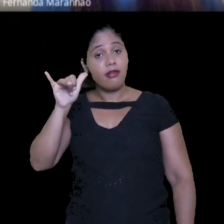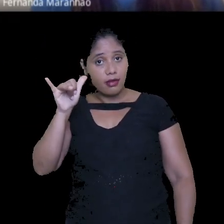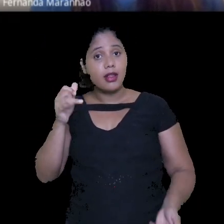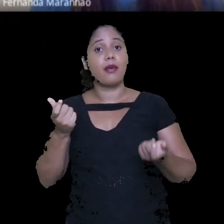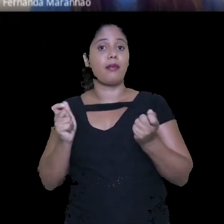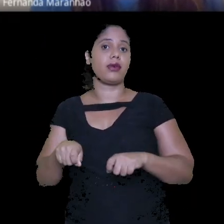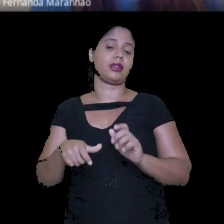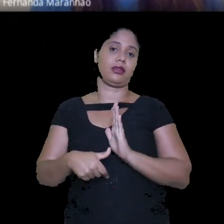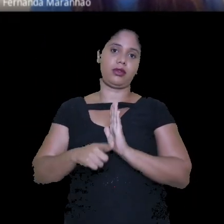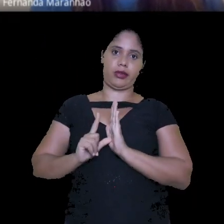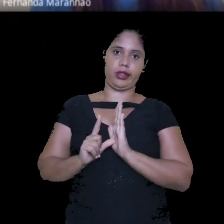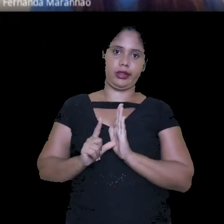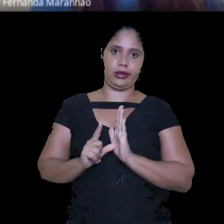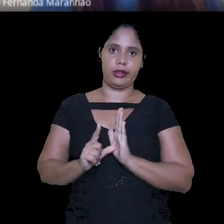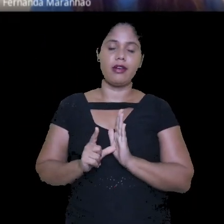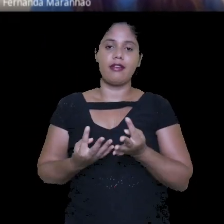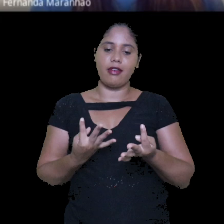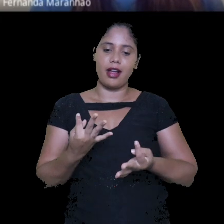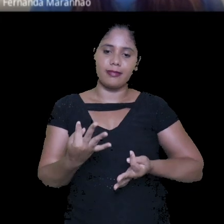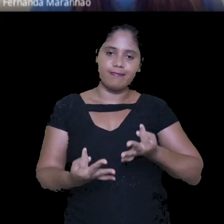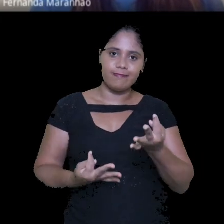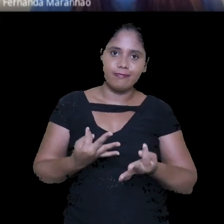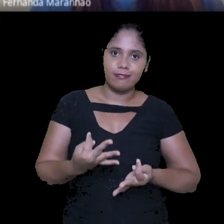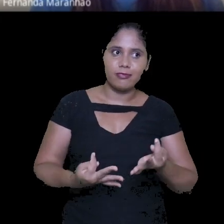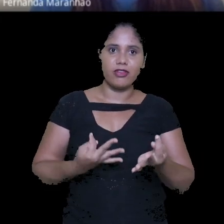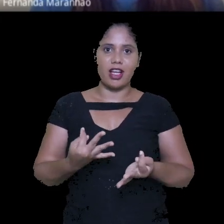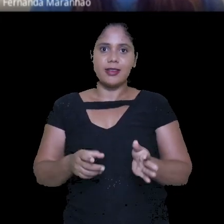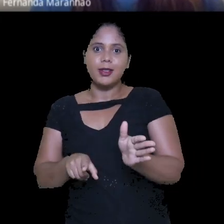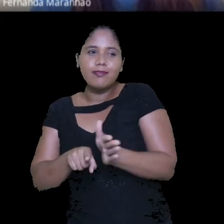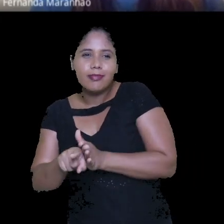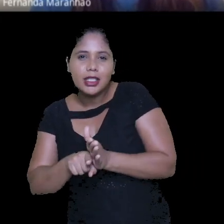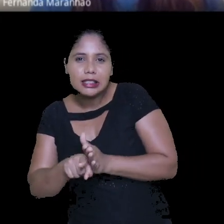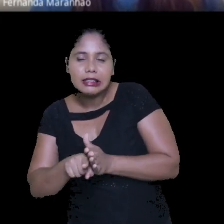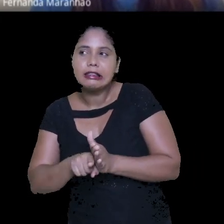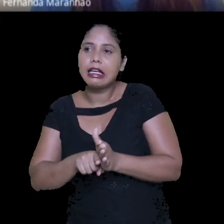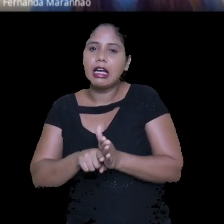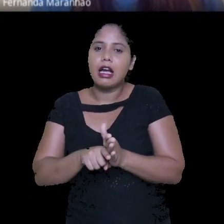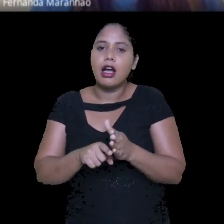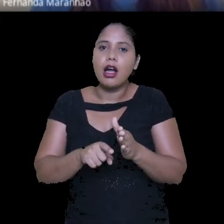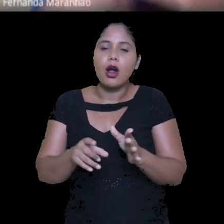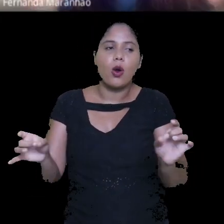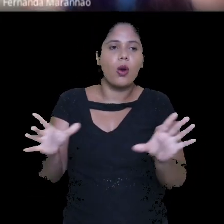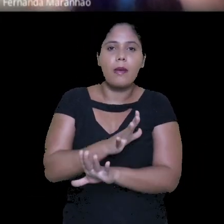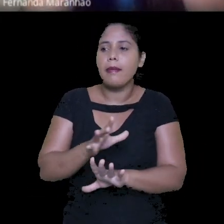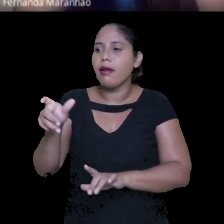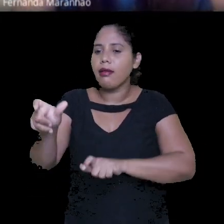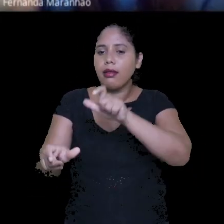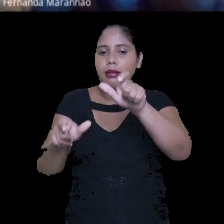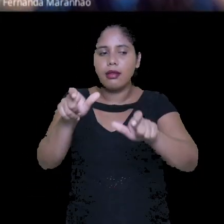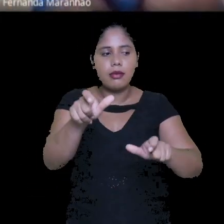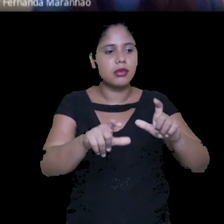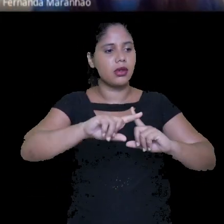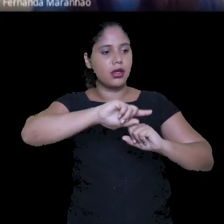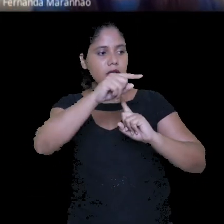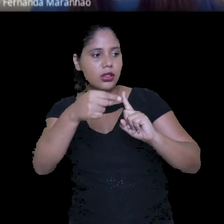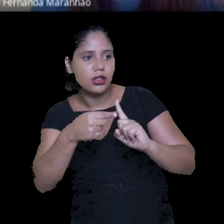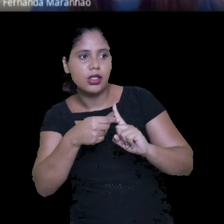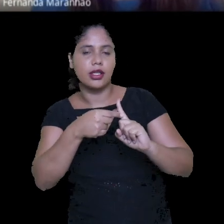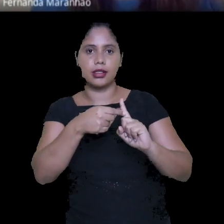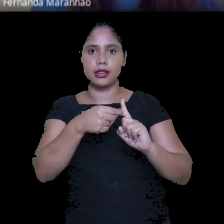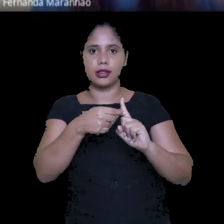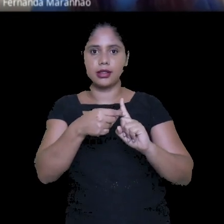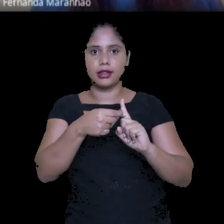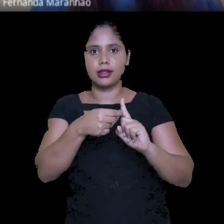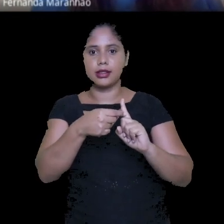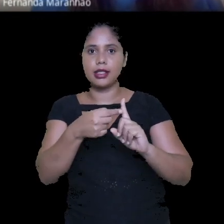a predição da condição deve ser feita ainda no primeiro trimestre, a paciente deve ser rastreada precocemente para início do